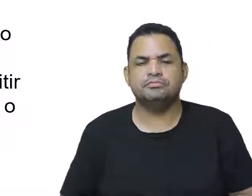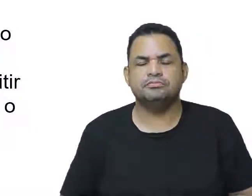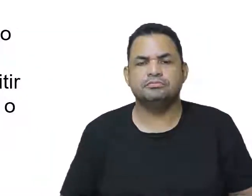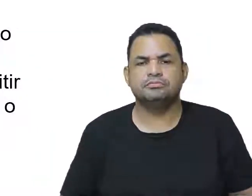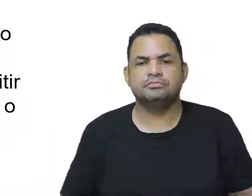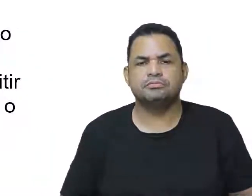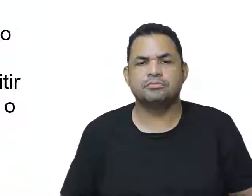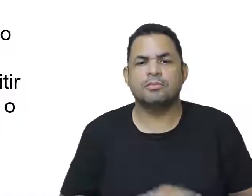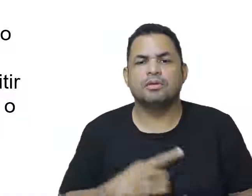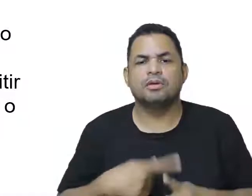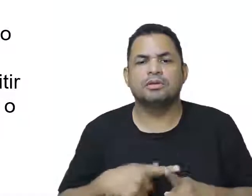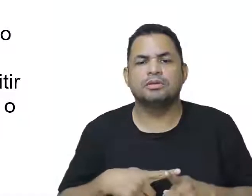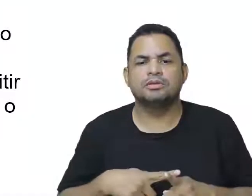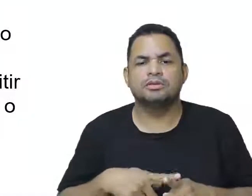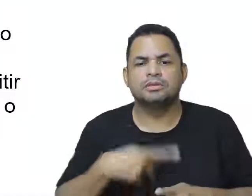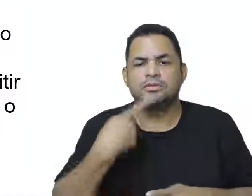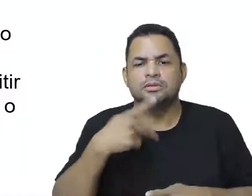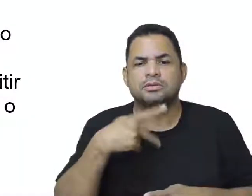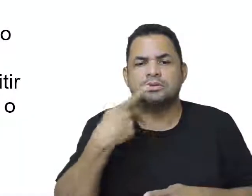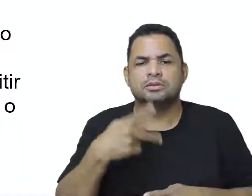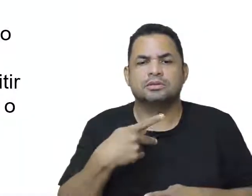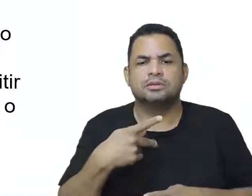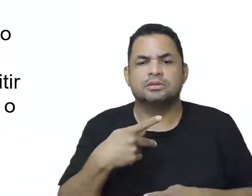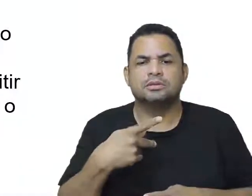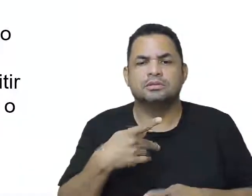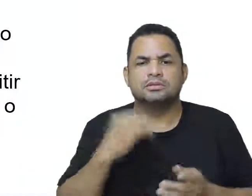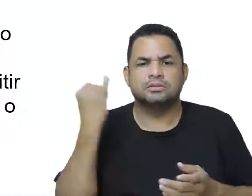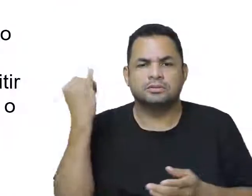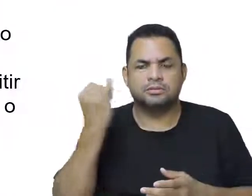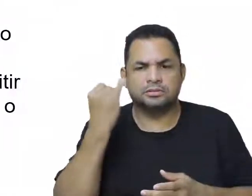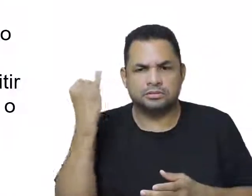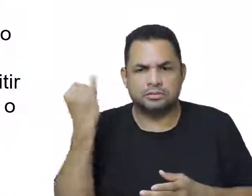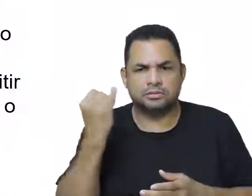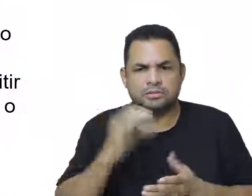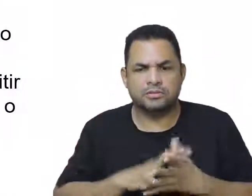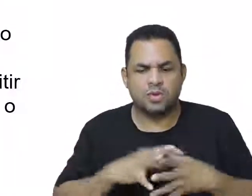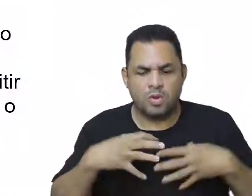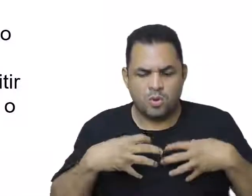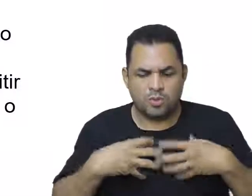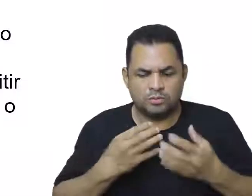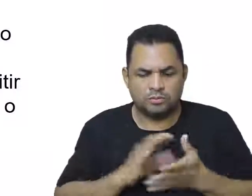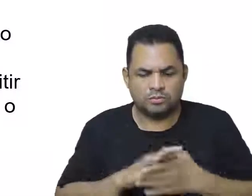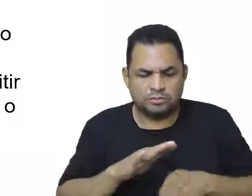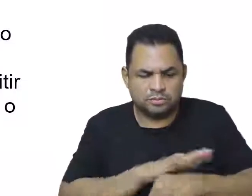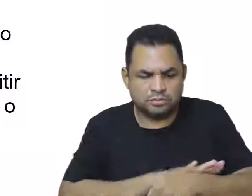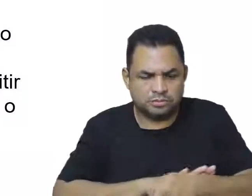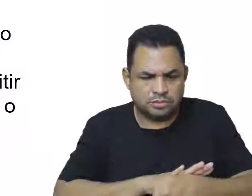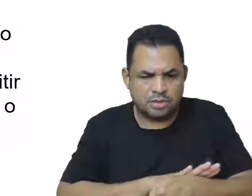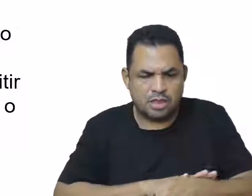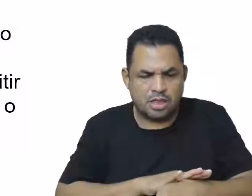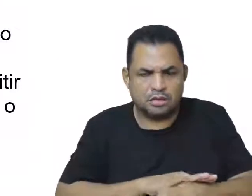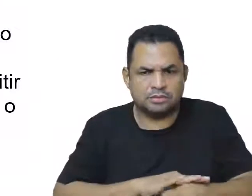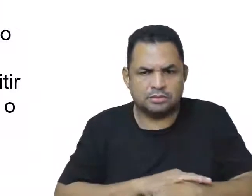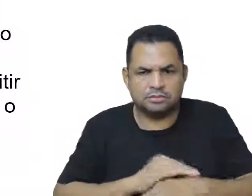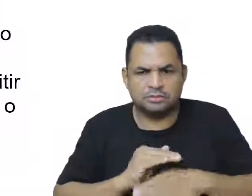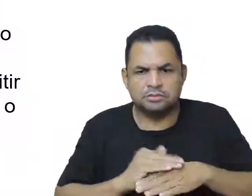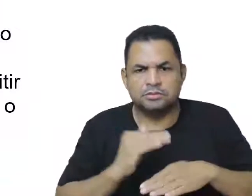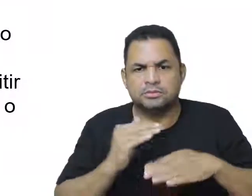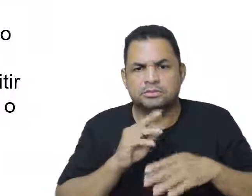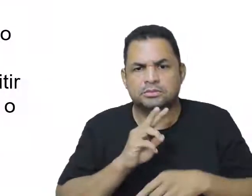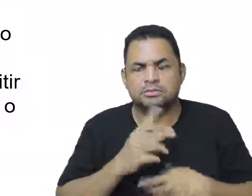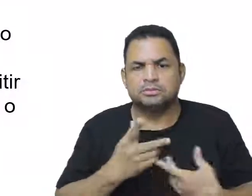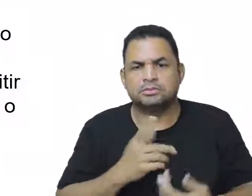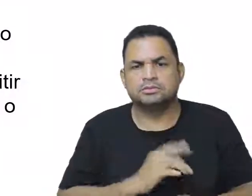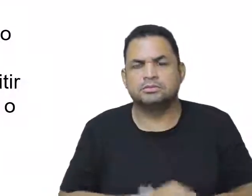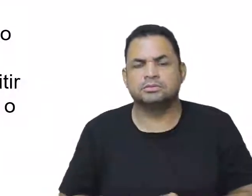por que eu estou falando isso? Eu estou falando isso porque olha a importância dos órgãos, dos tecidos, né, do epitélio de revestimento.